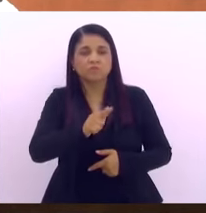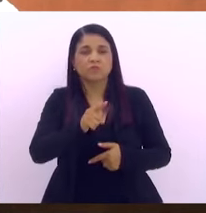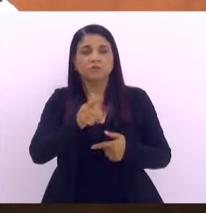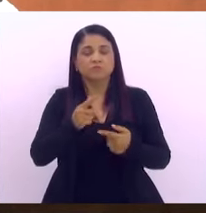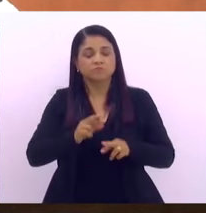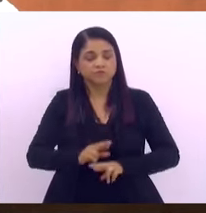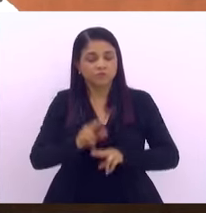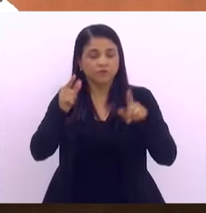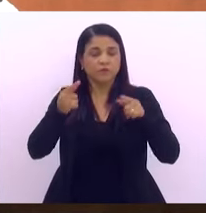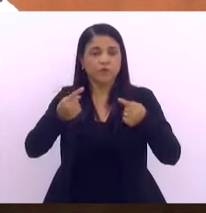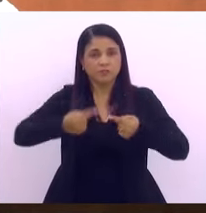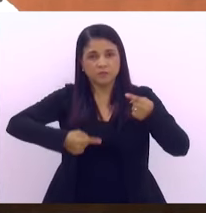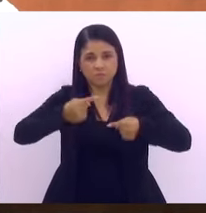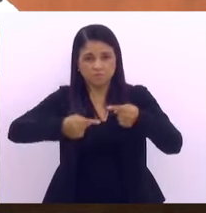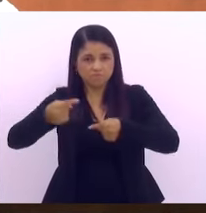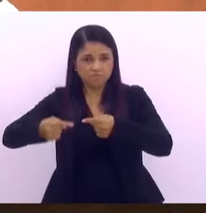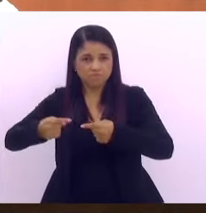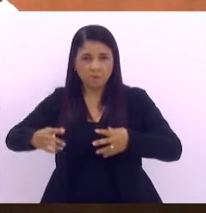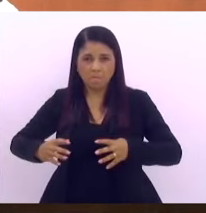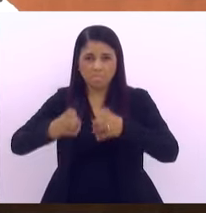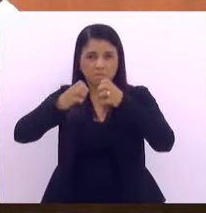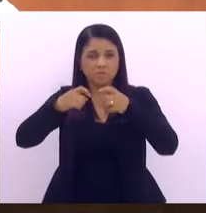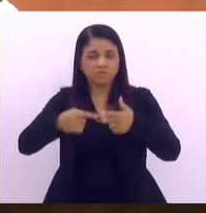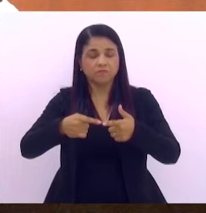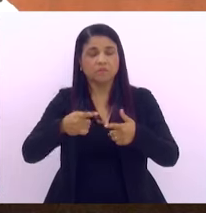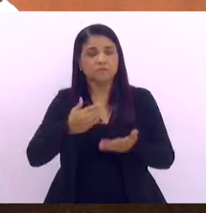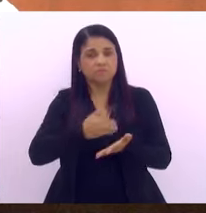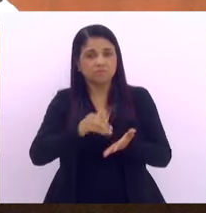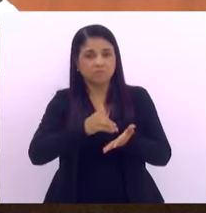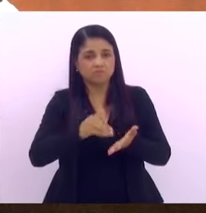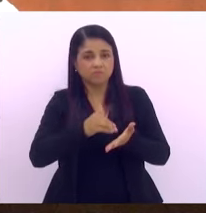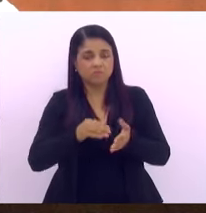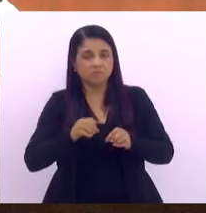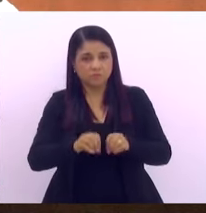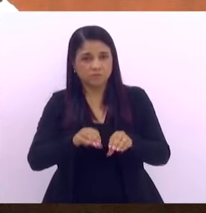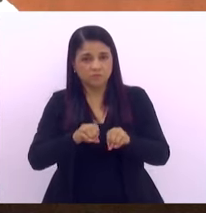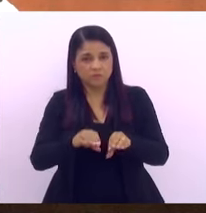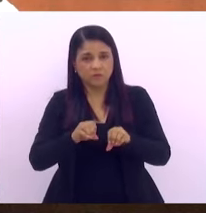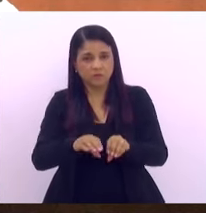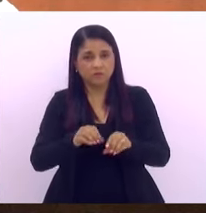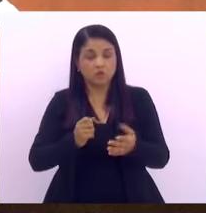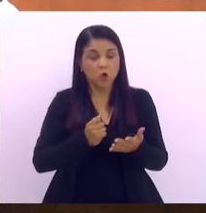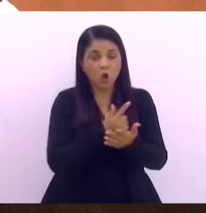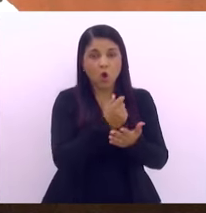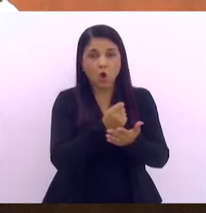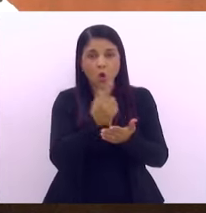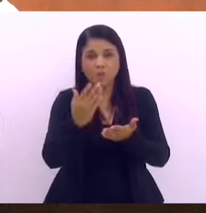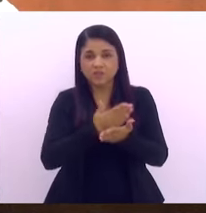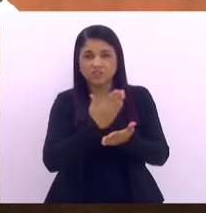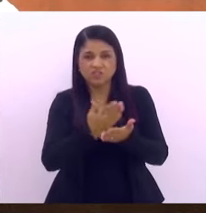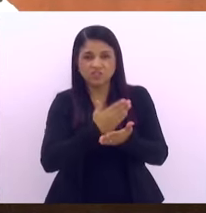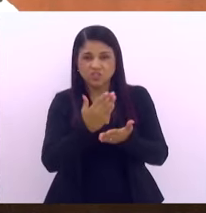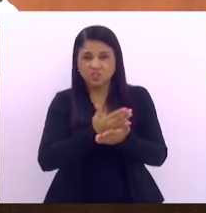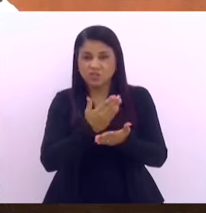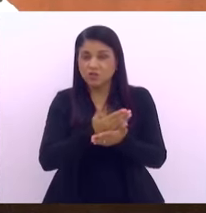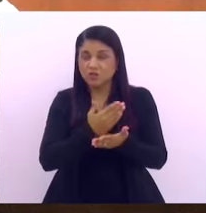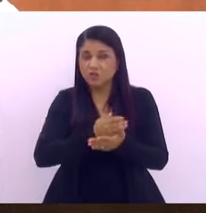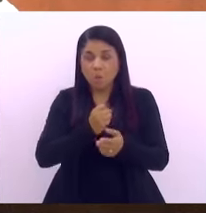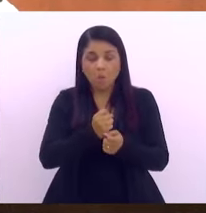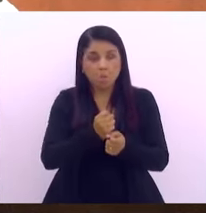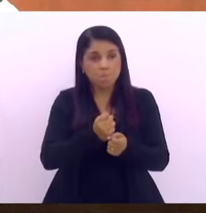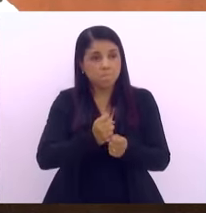que a gente foi se vendo obrigado a entrar com a Secretaria de Estado de Educação, que está fazendo uma compra, que é a maior compra da história do